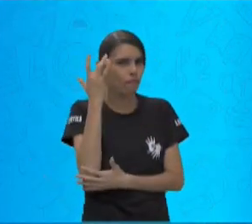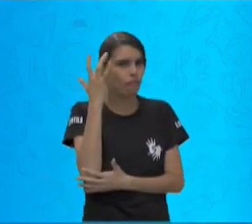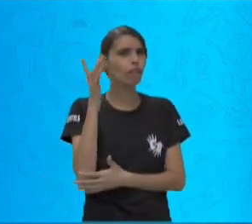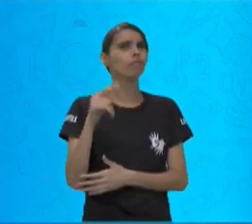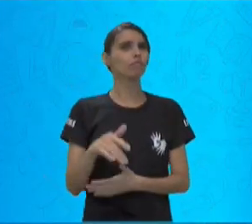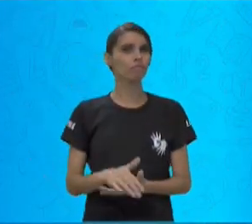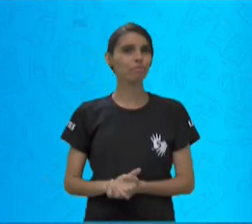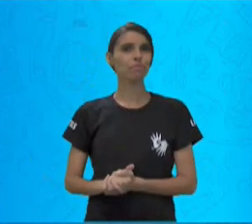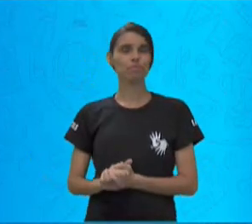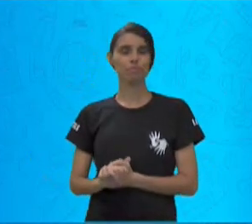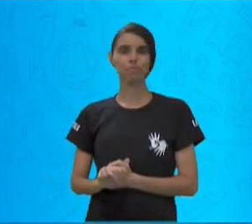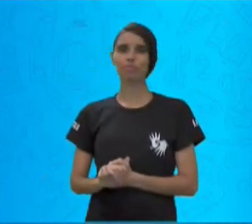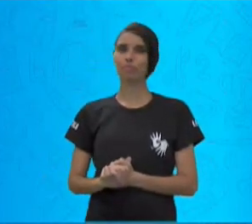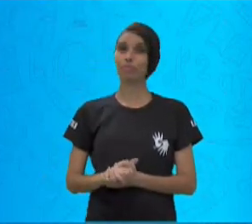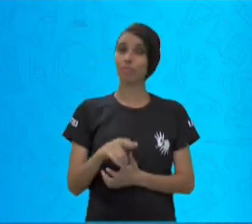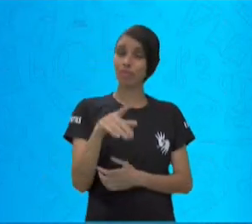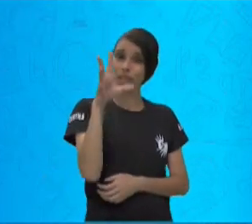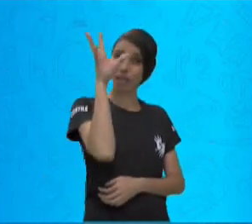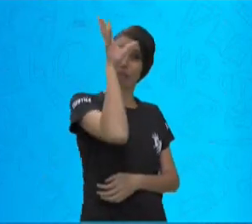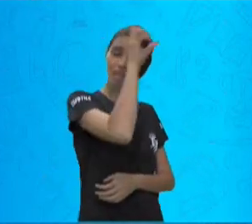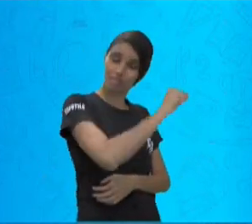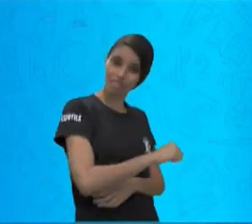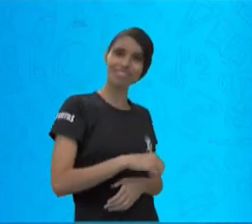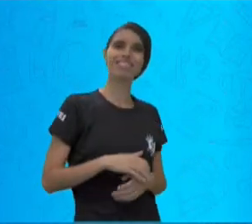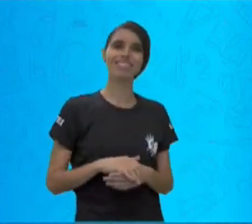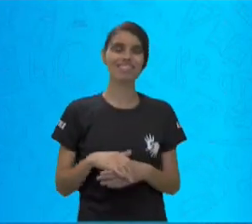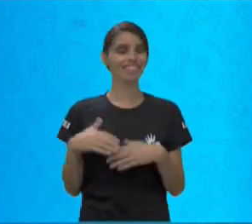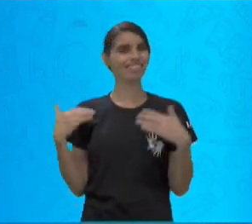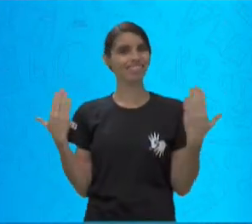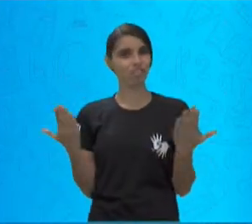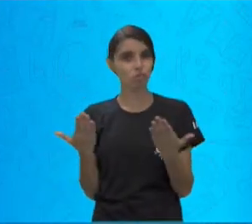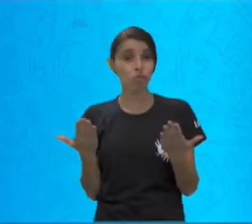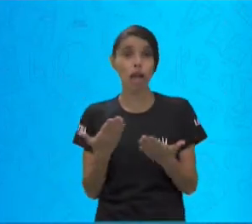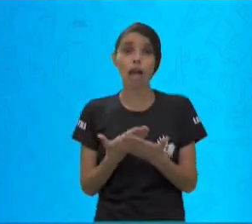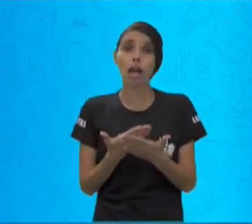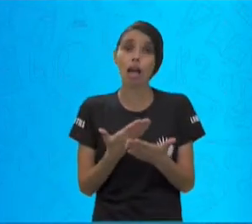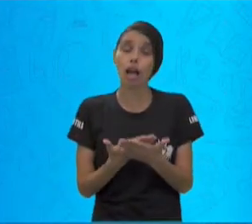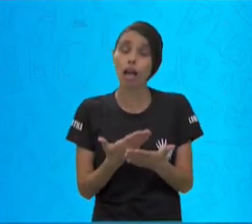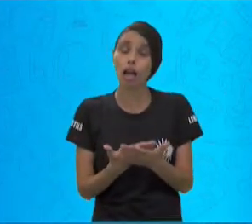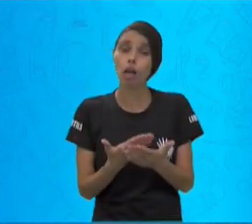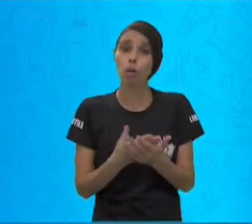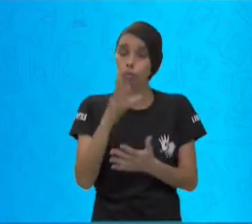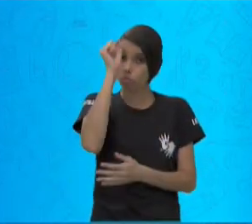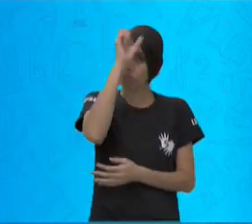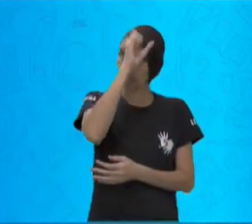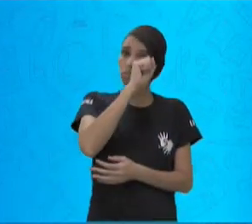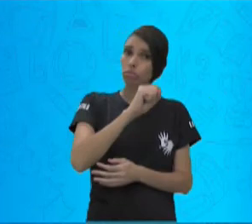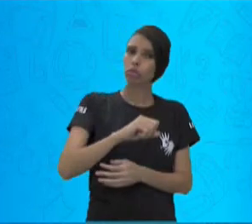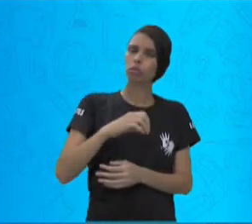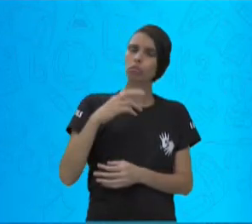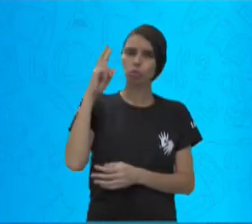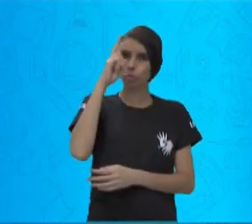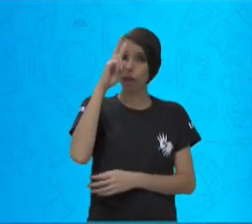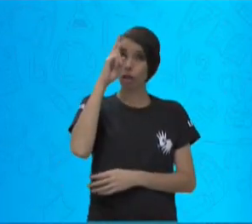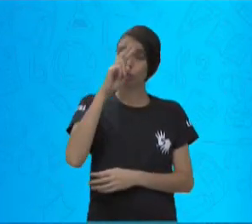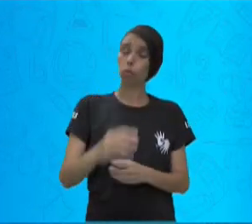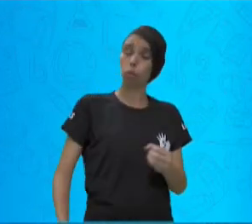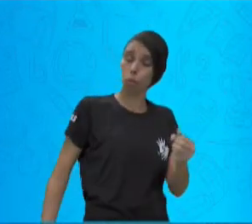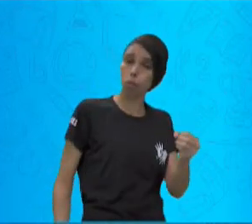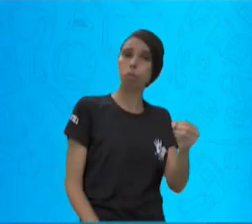bom e é isso aí pessoal essa foi a nossa aula de hoje nós aprendemos um pouco mais sobre a peteca